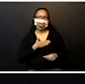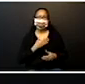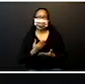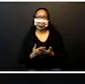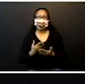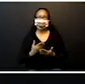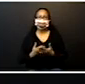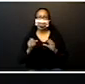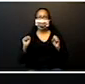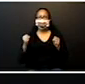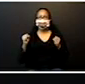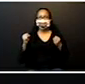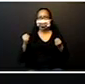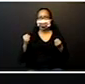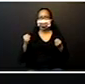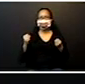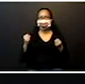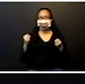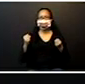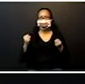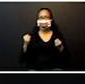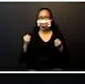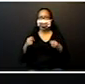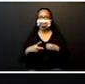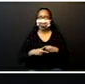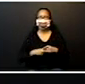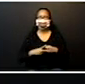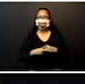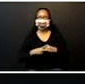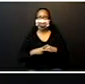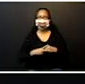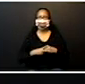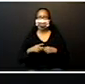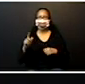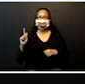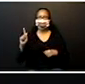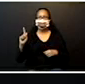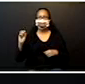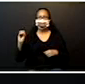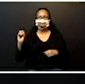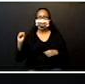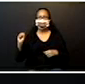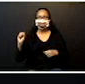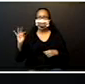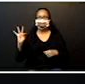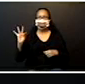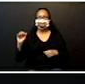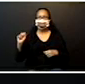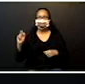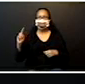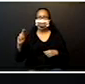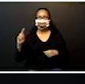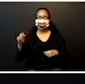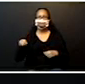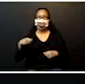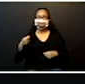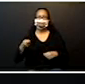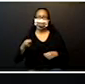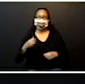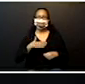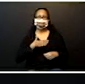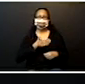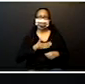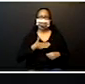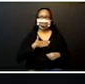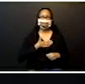eu posso gostar ou eu posso não gostar, né? As pessoas têm sentimentos também em relação,